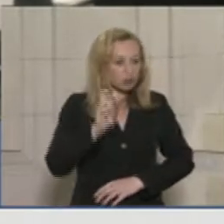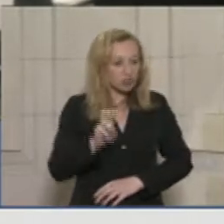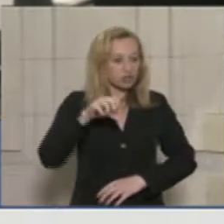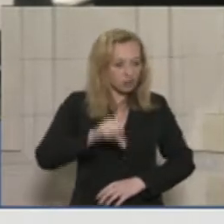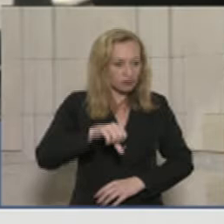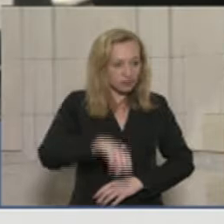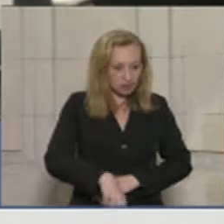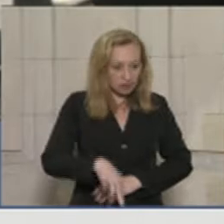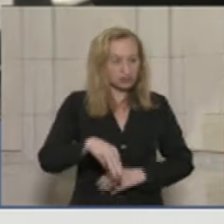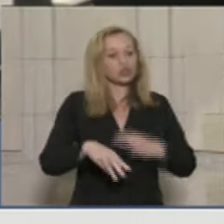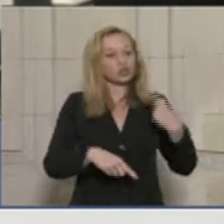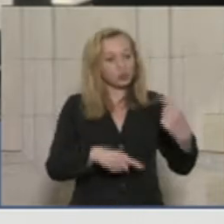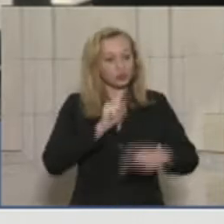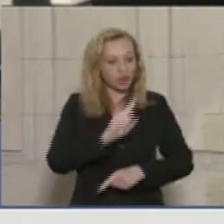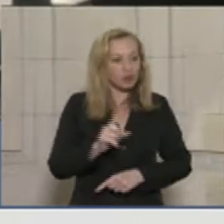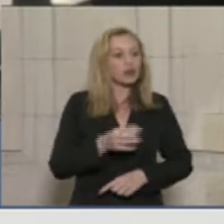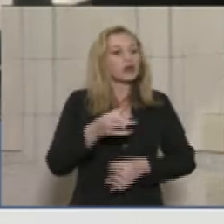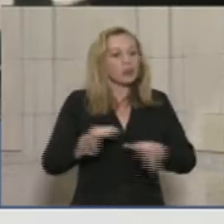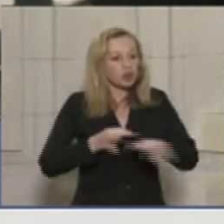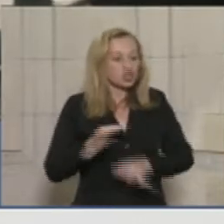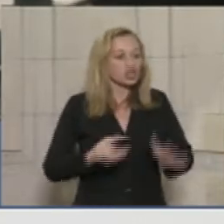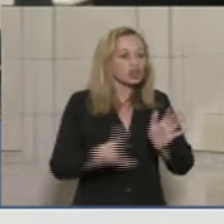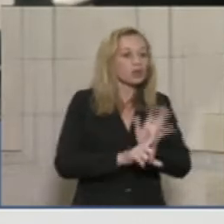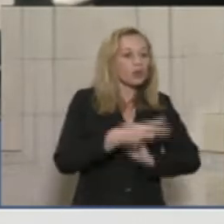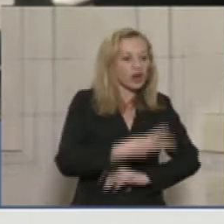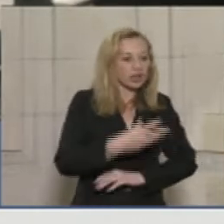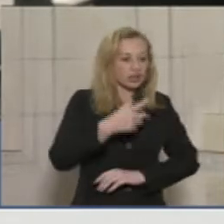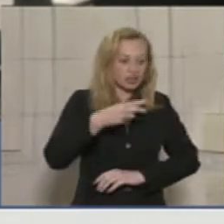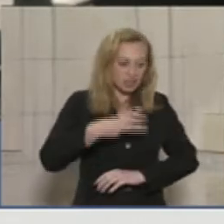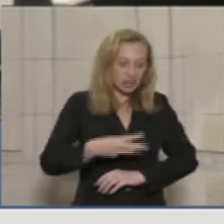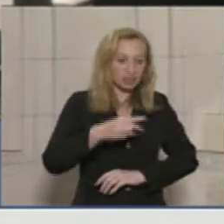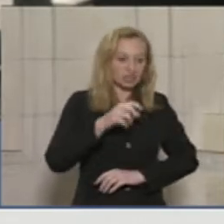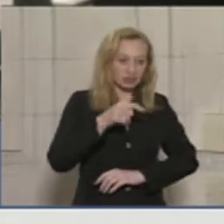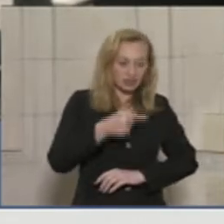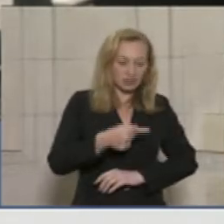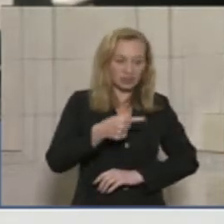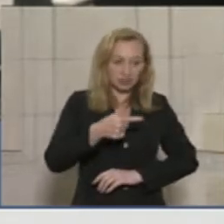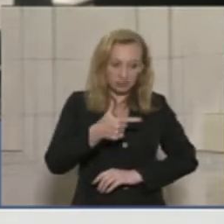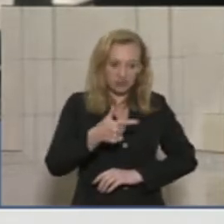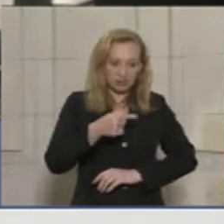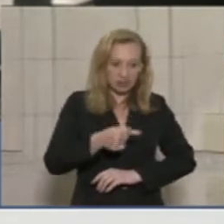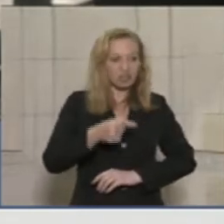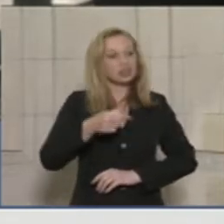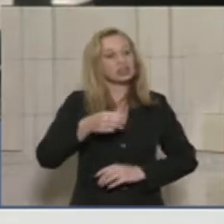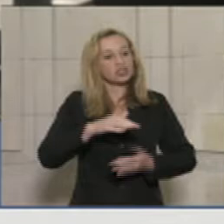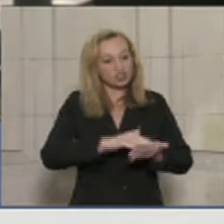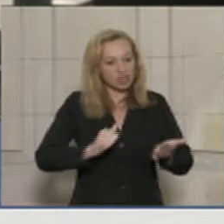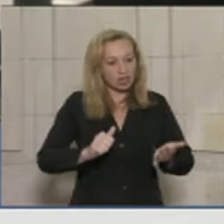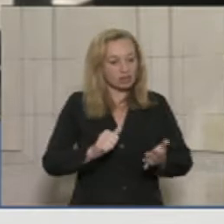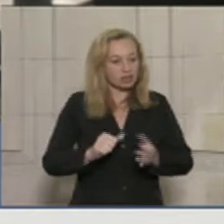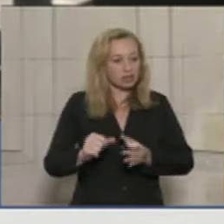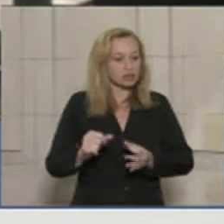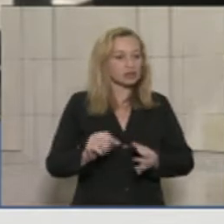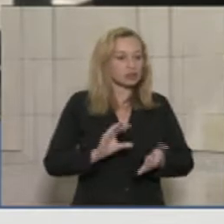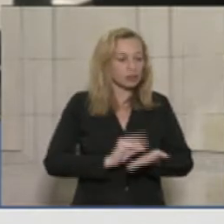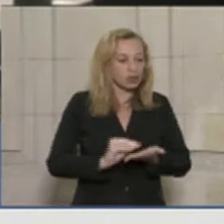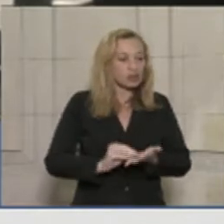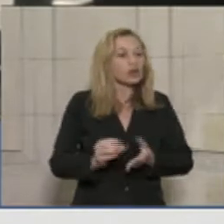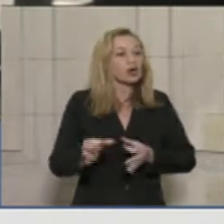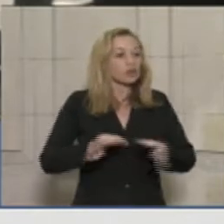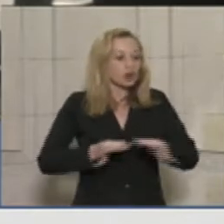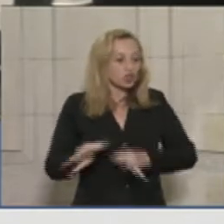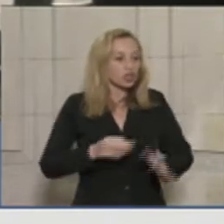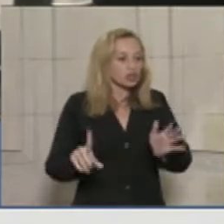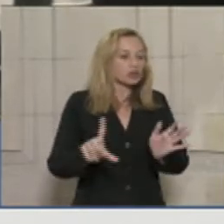não. Projeto 4327, retirado de pauta. Projeto de lei